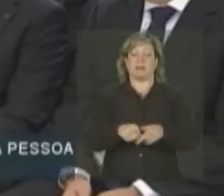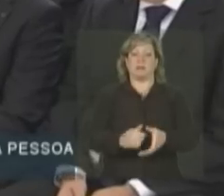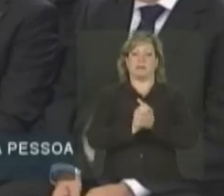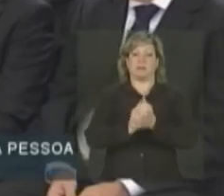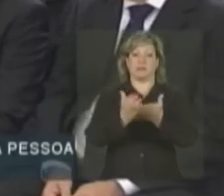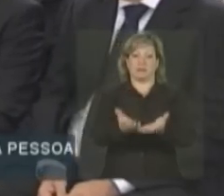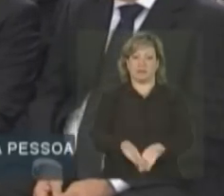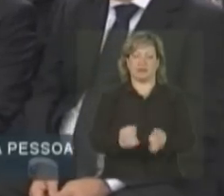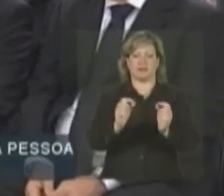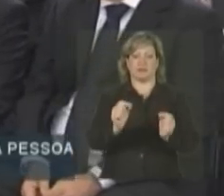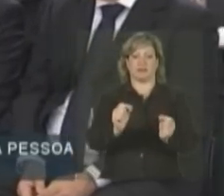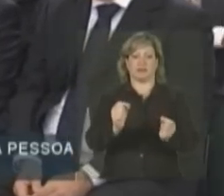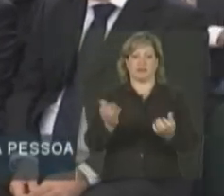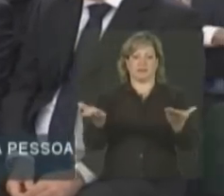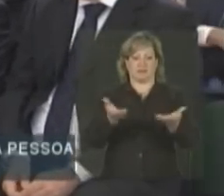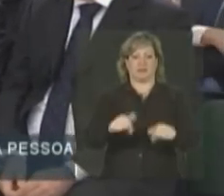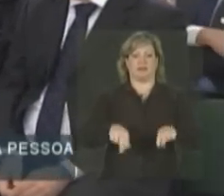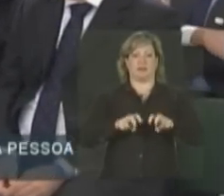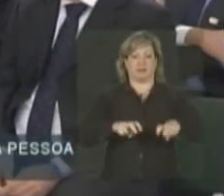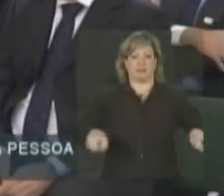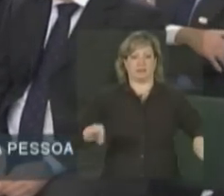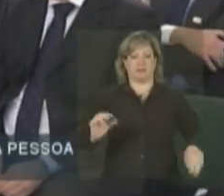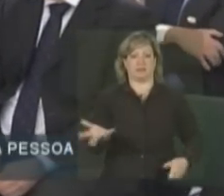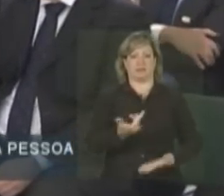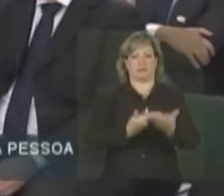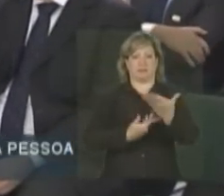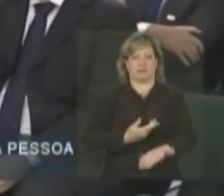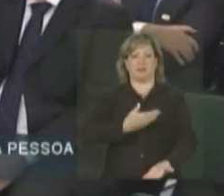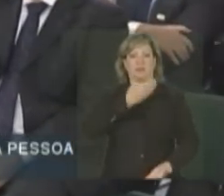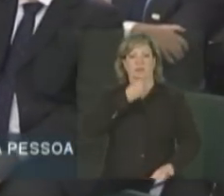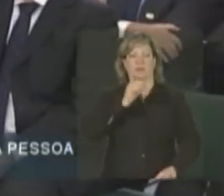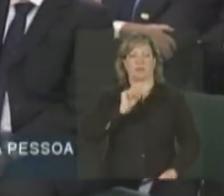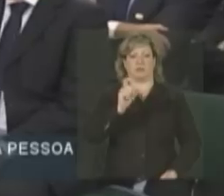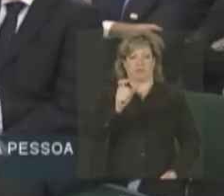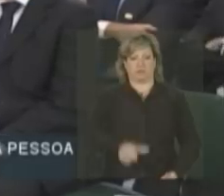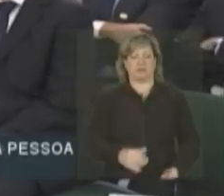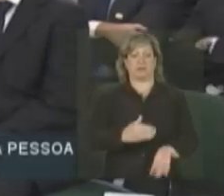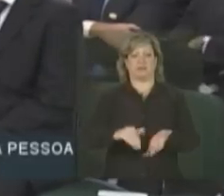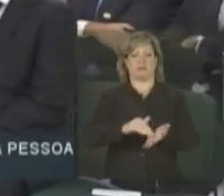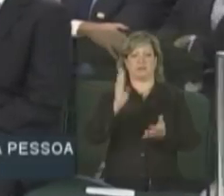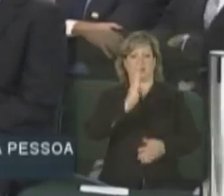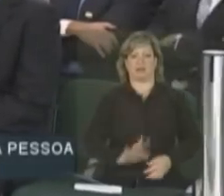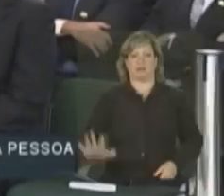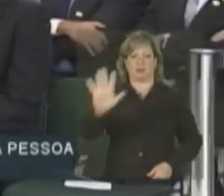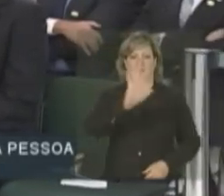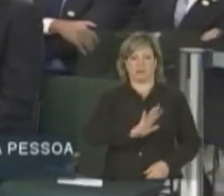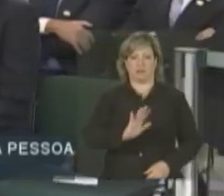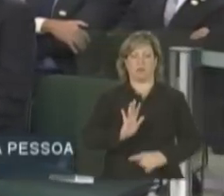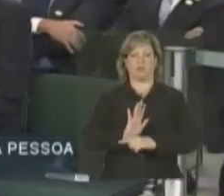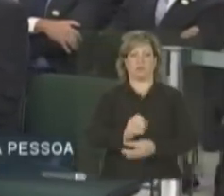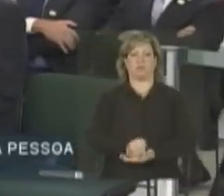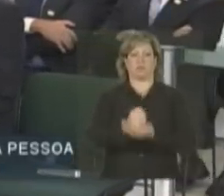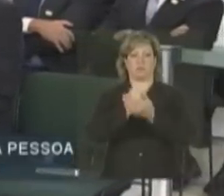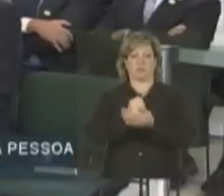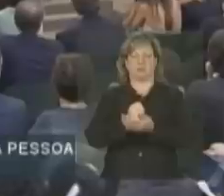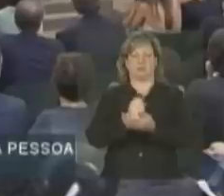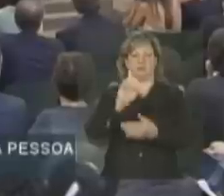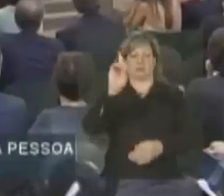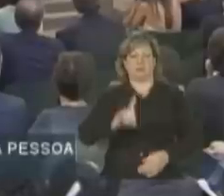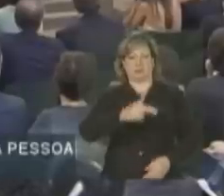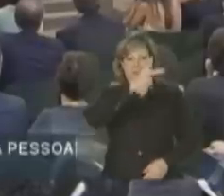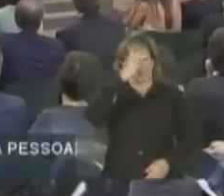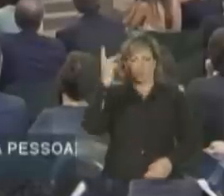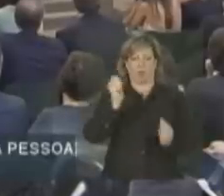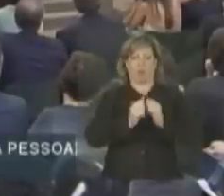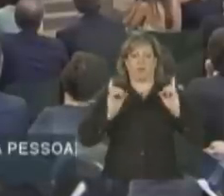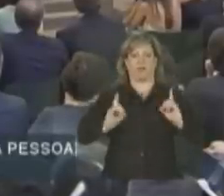cumprimentar, presentes à mesa, o excelentíssimo senhor secretário nacional de promoção dos direitos da pessoa com deficiência,